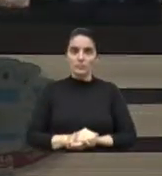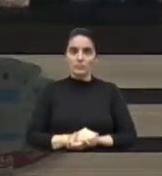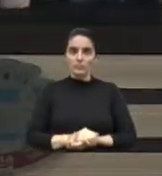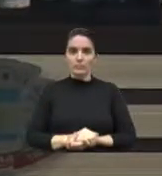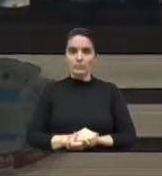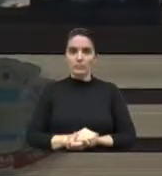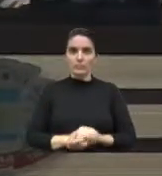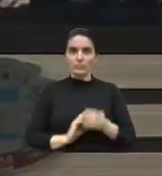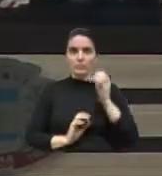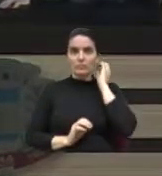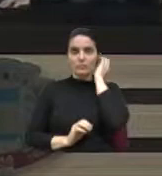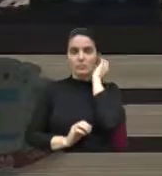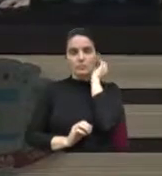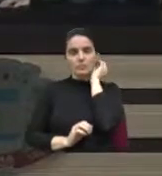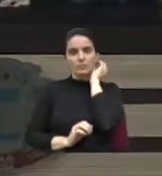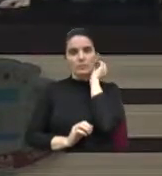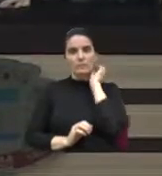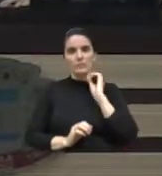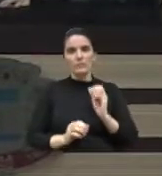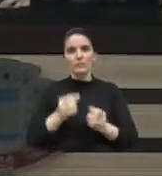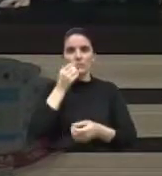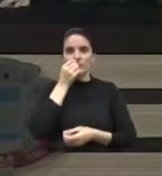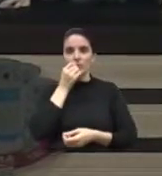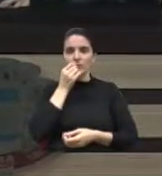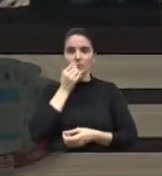Vereador. Eva Nogueira.